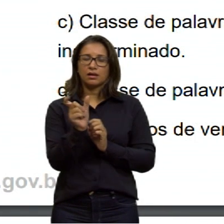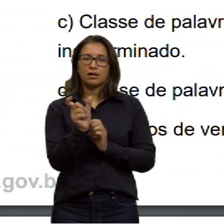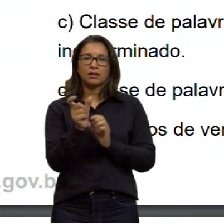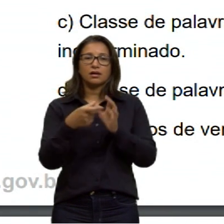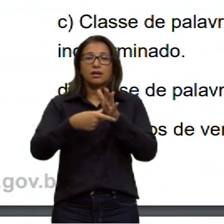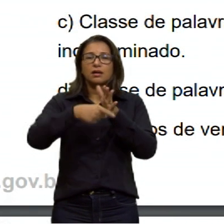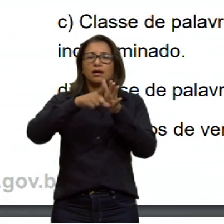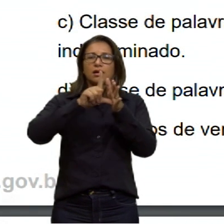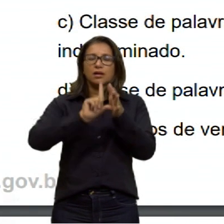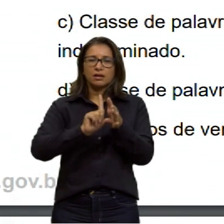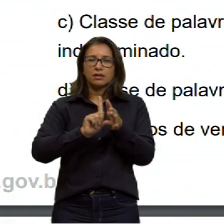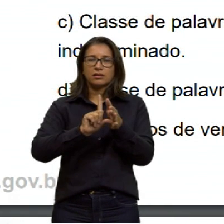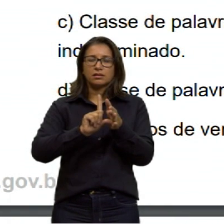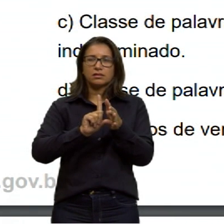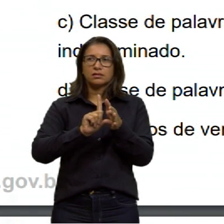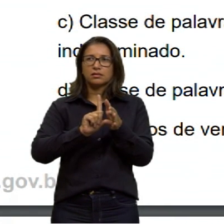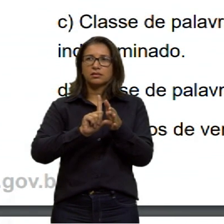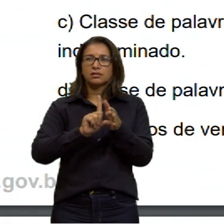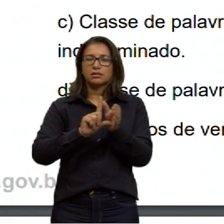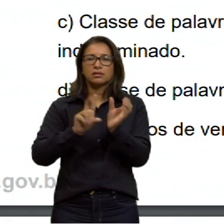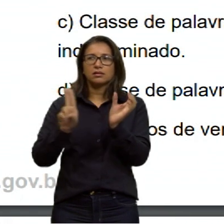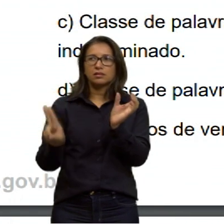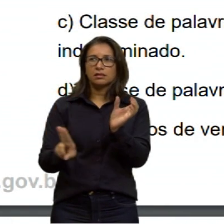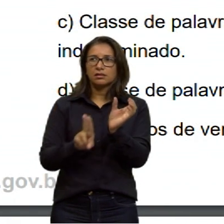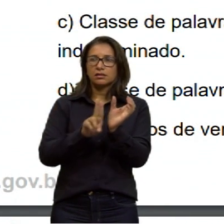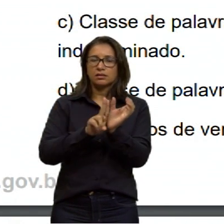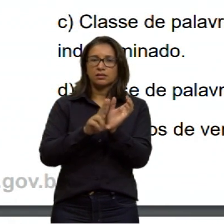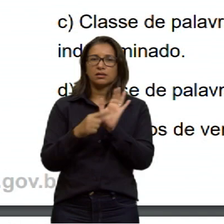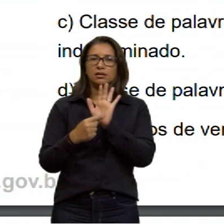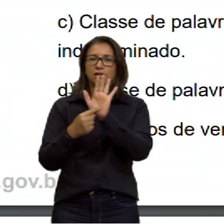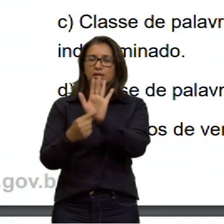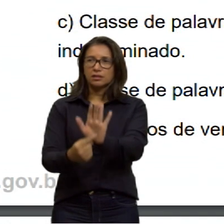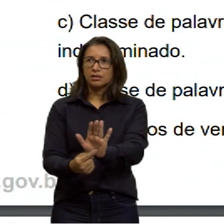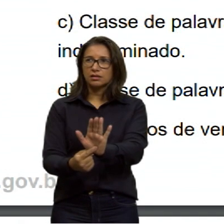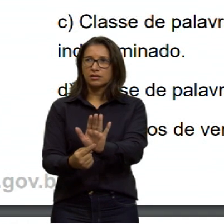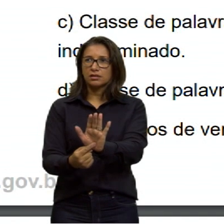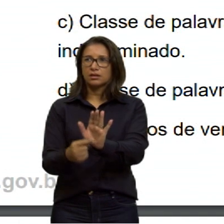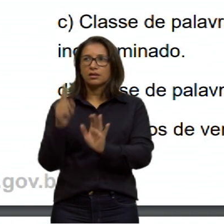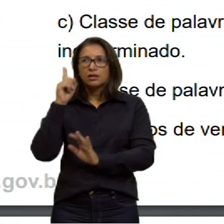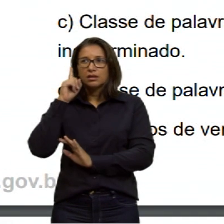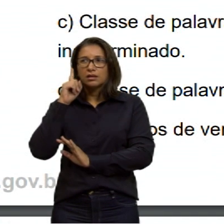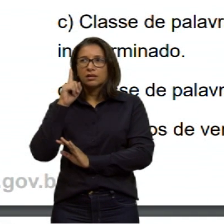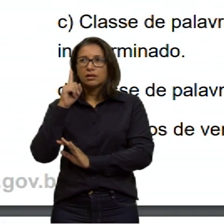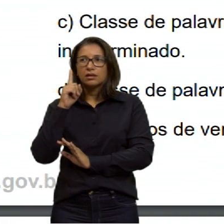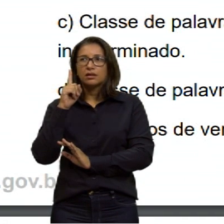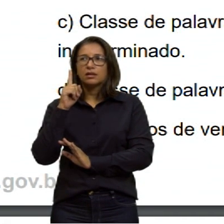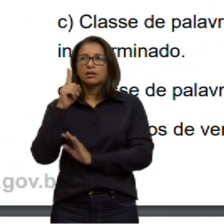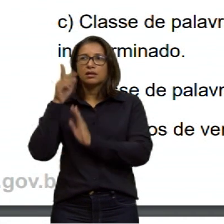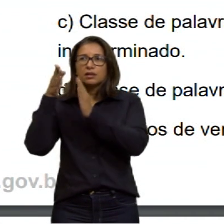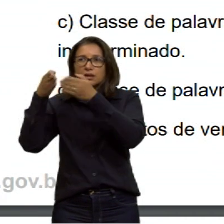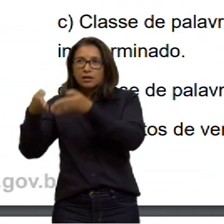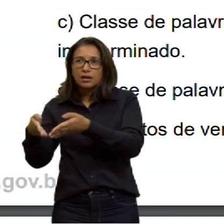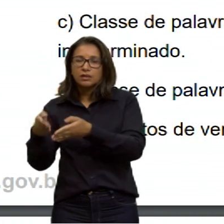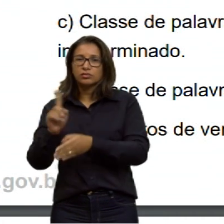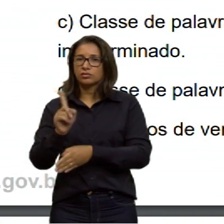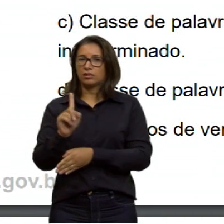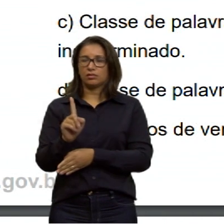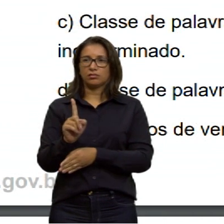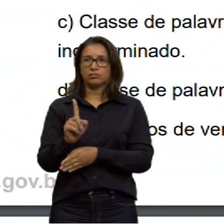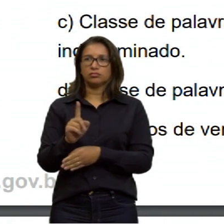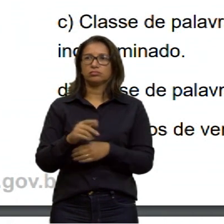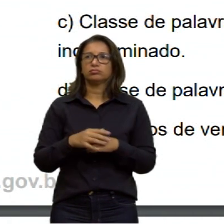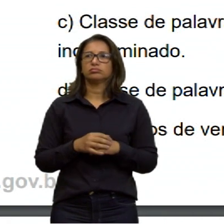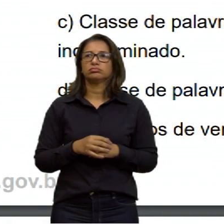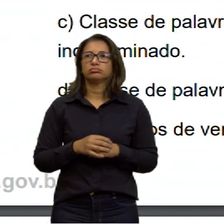substantivo indicando se ele é determinado ou indeterminado letra de classe de